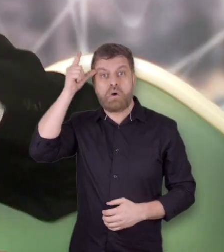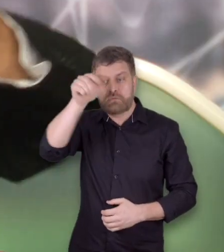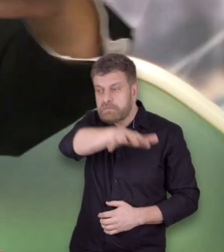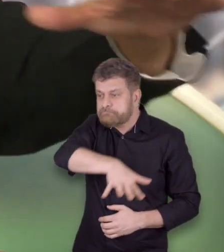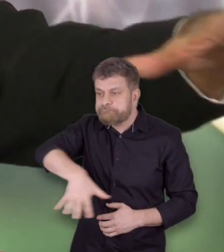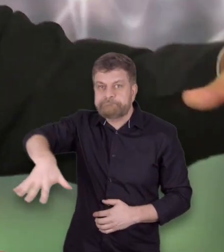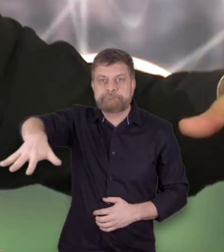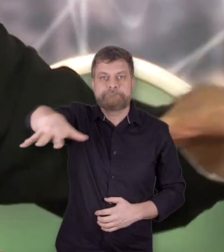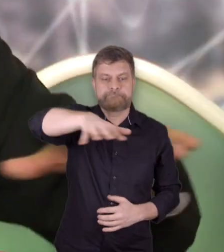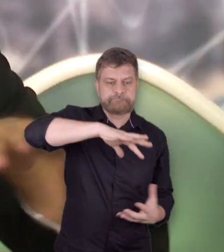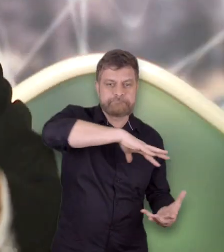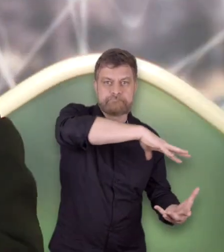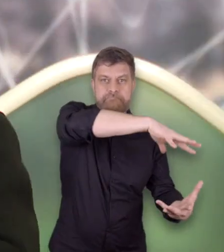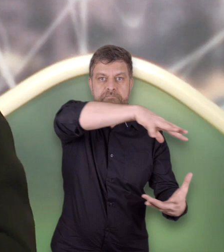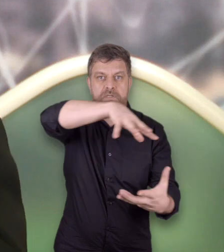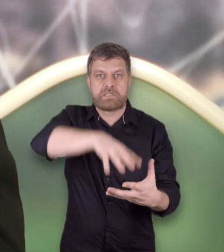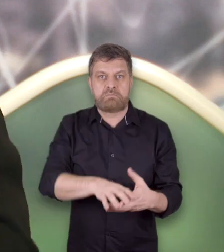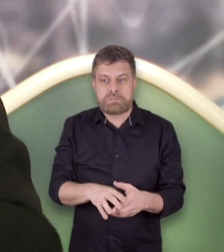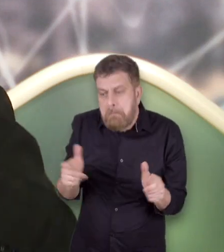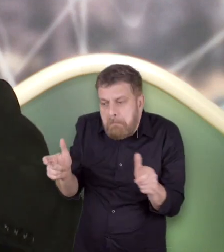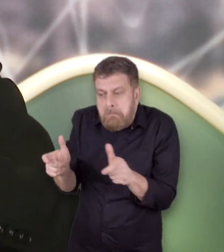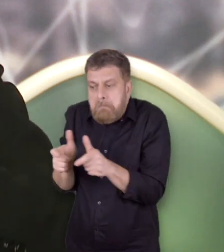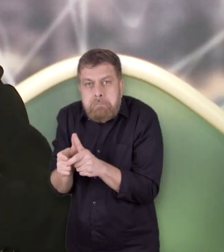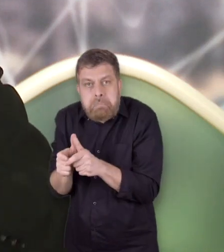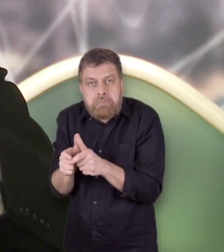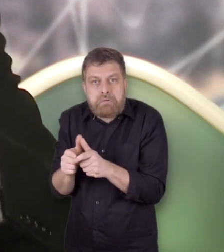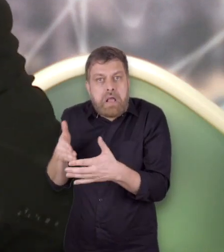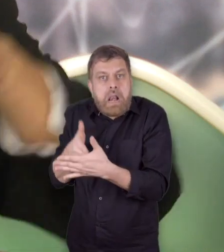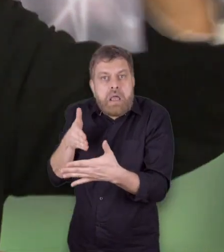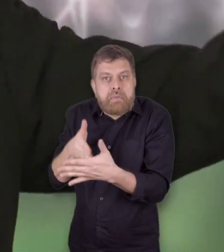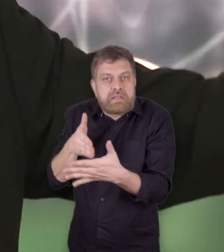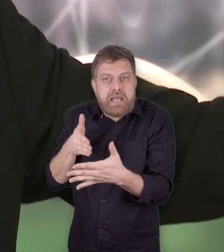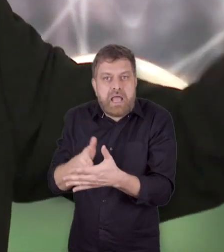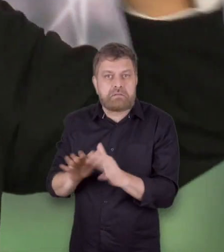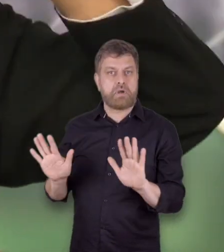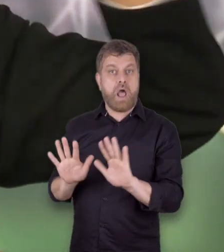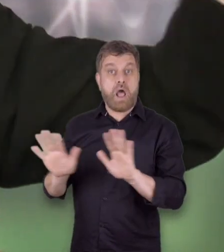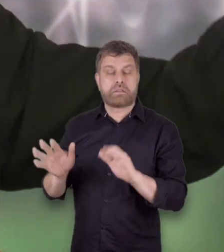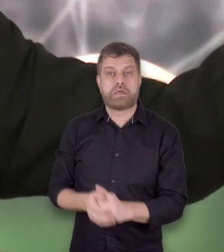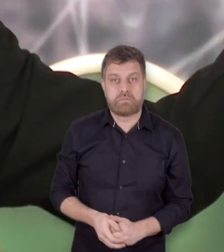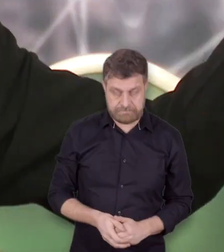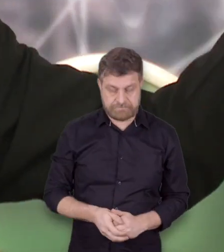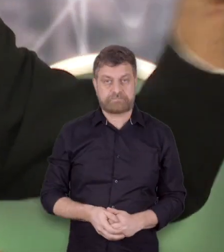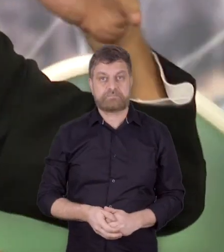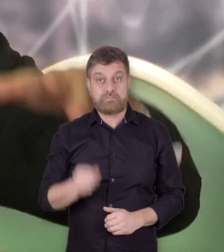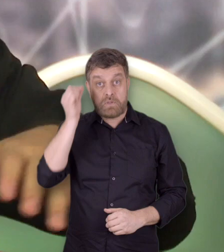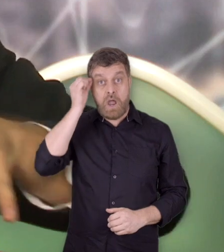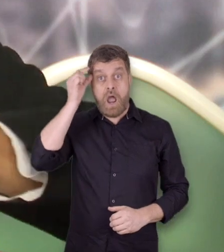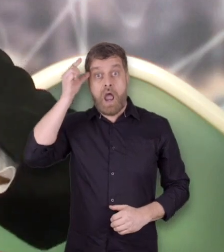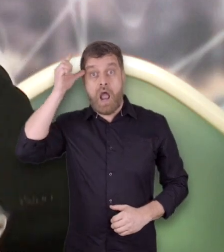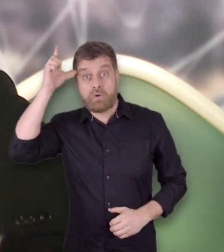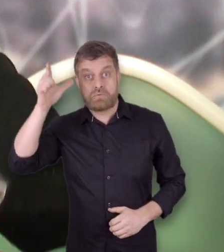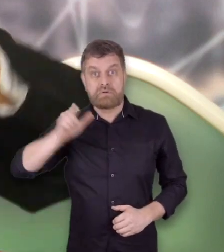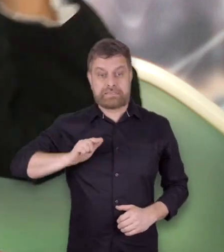cultura abrange a natureza. A cultura não vive mais numa caverninha, num cantinho da natureza imensa, bravia. Não,